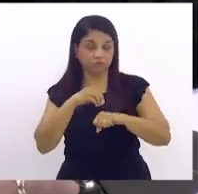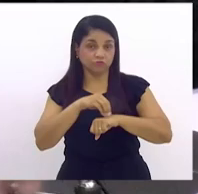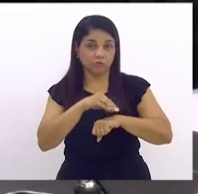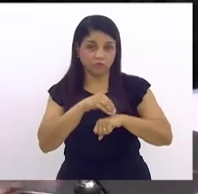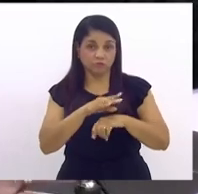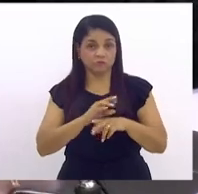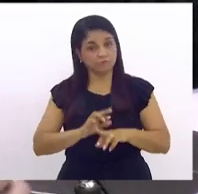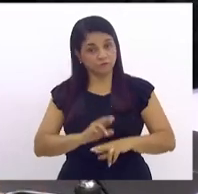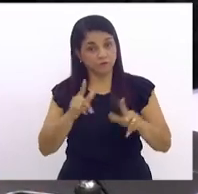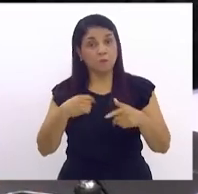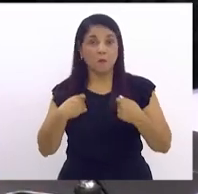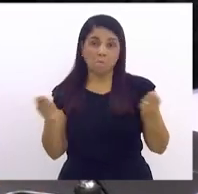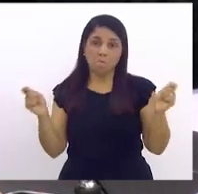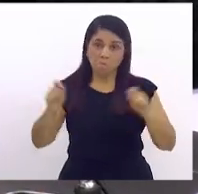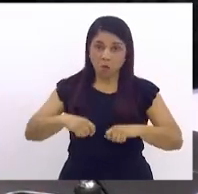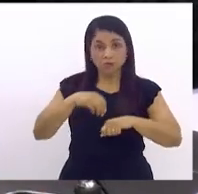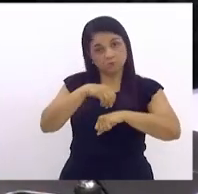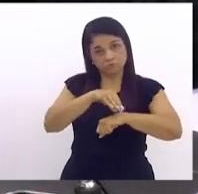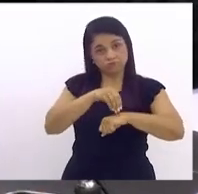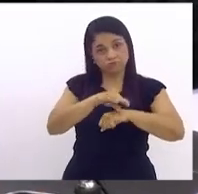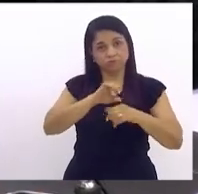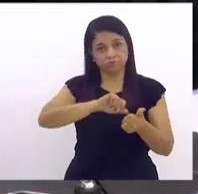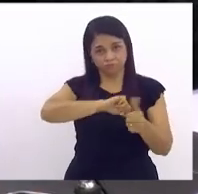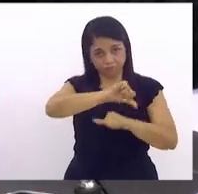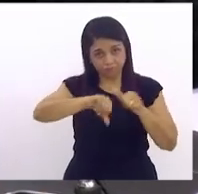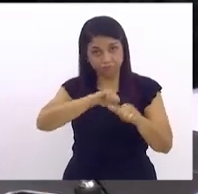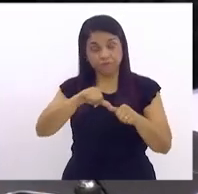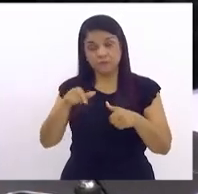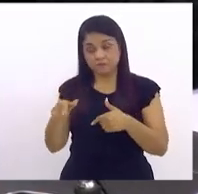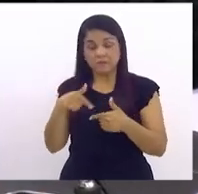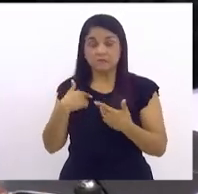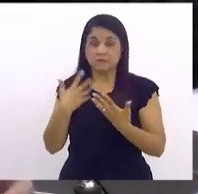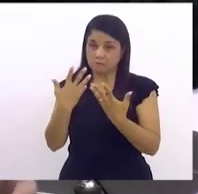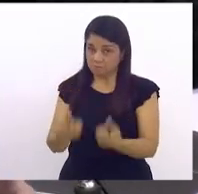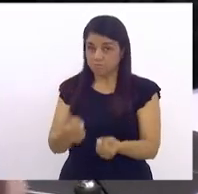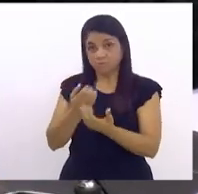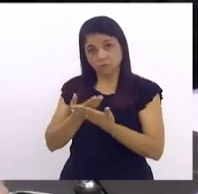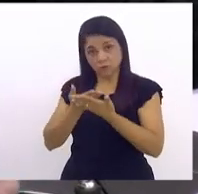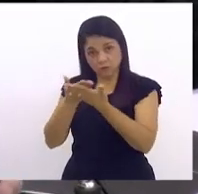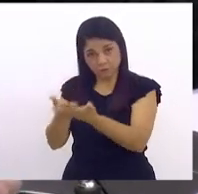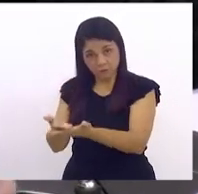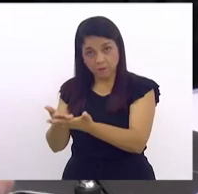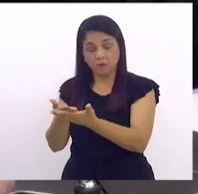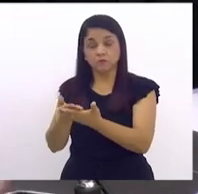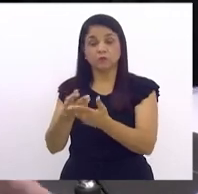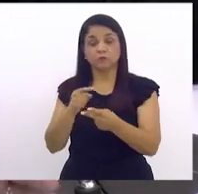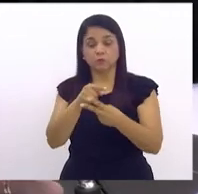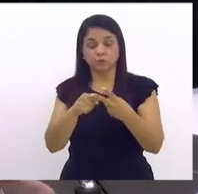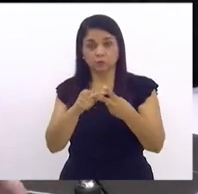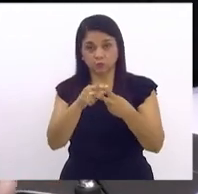Então, se Vossas Excelências concordarem com esse encaminhamento, a gente já transforma ambos os projetos em indicações